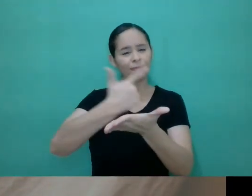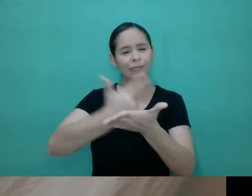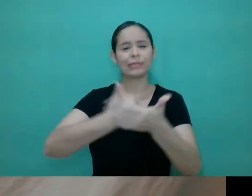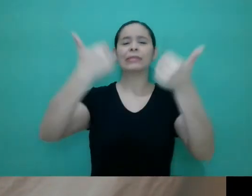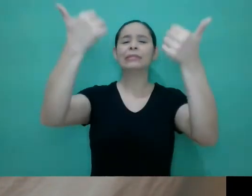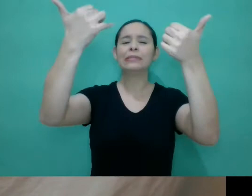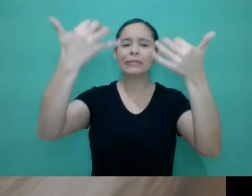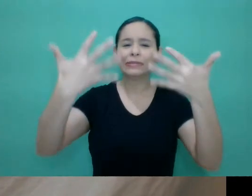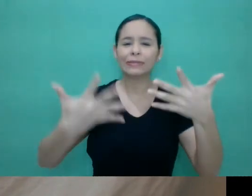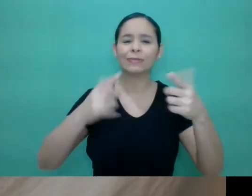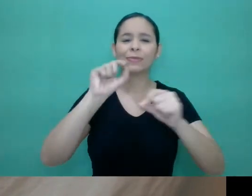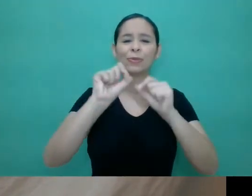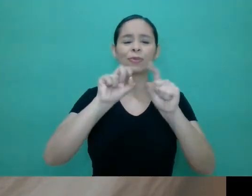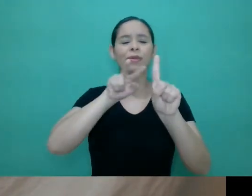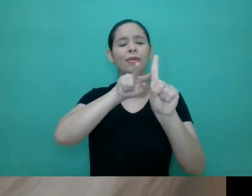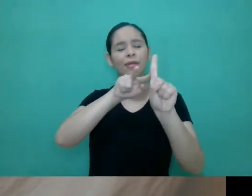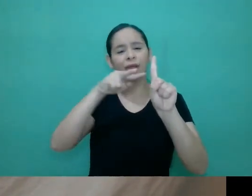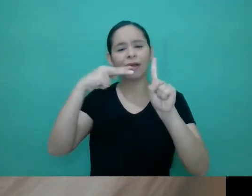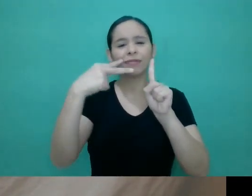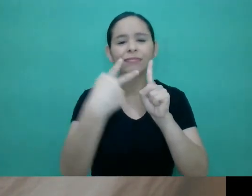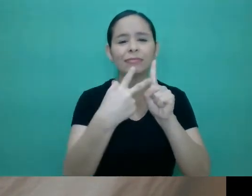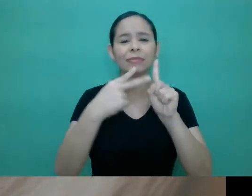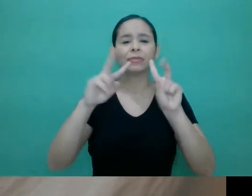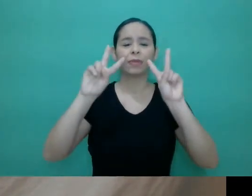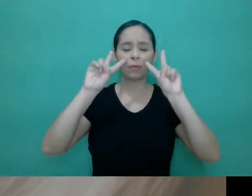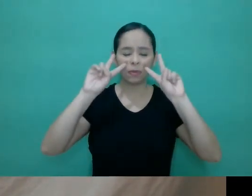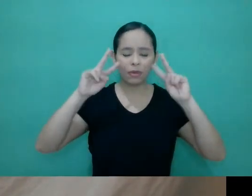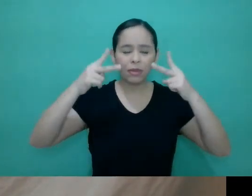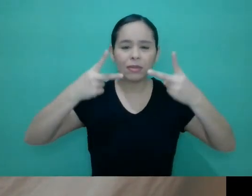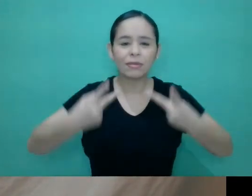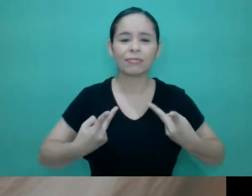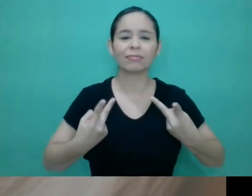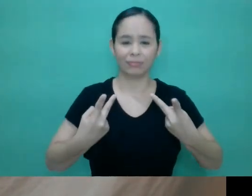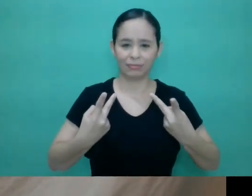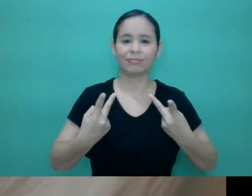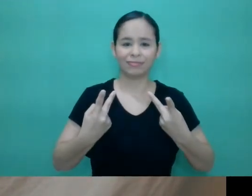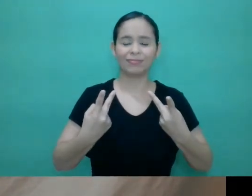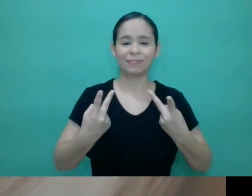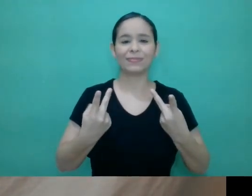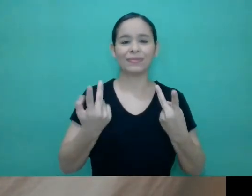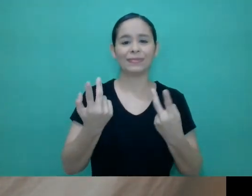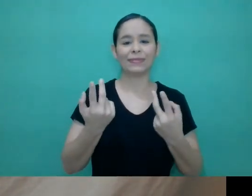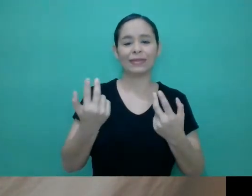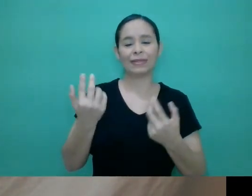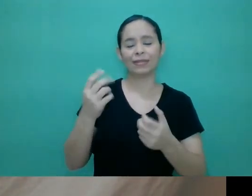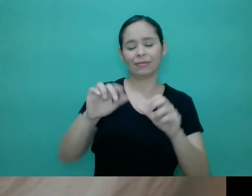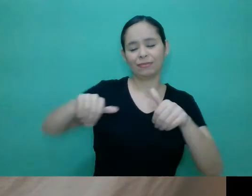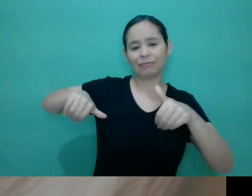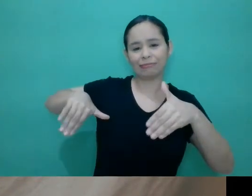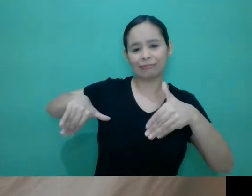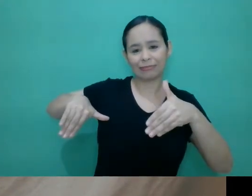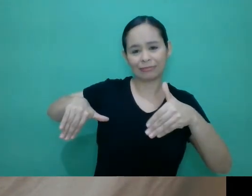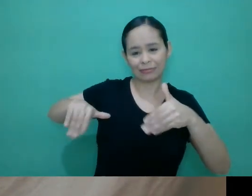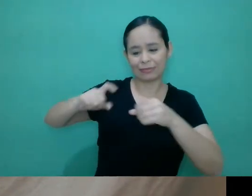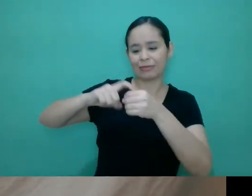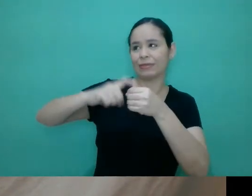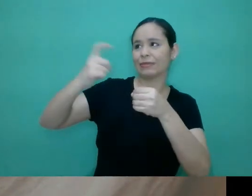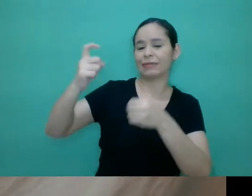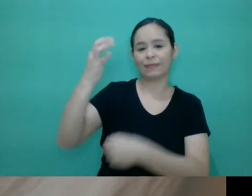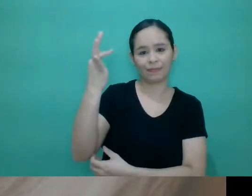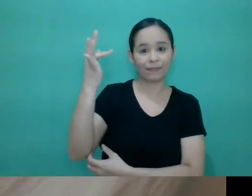de reparação da escravidão nos tempos atuais. A Christiane Taubira vai ficar super tocada, vai levar